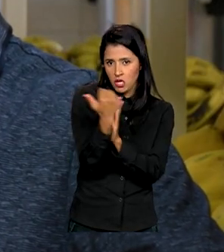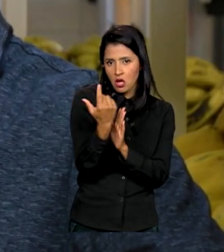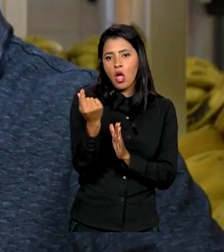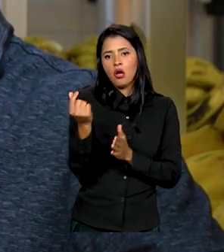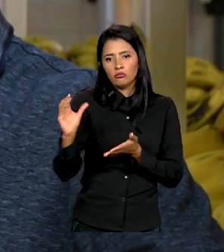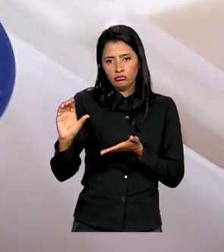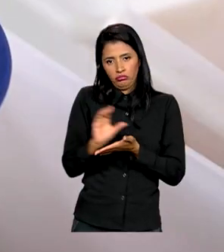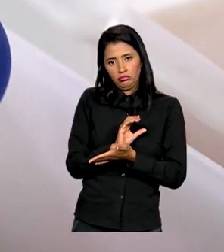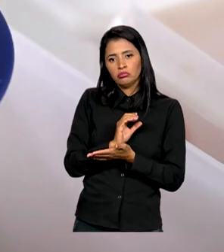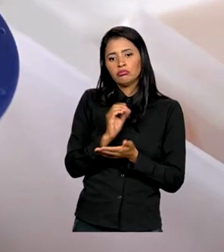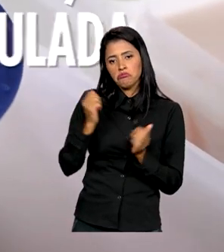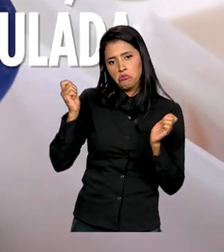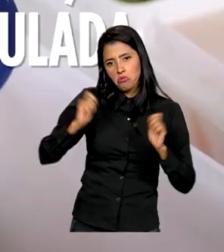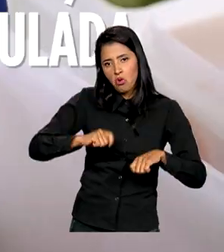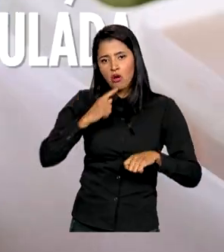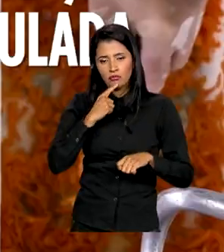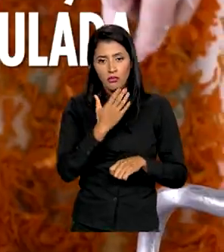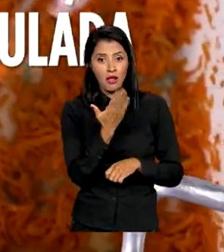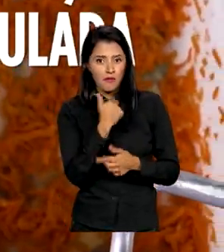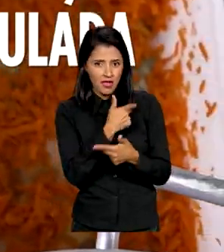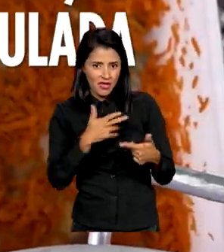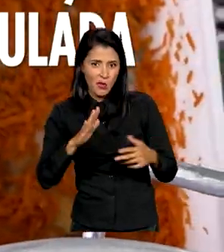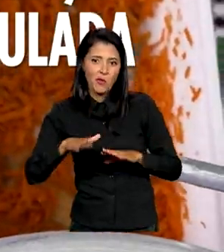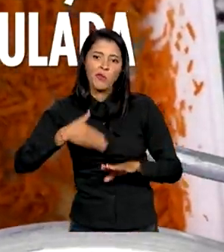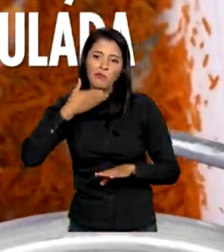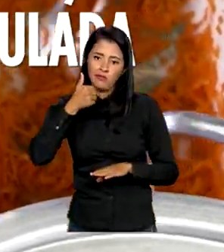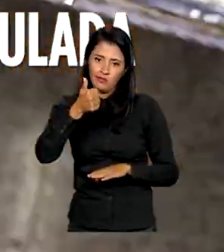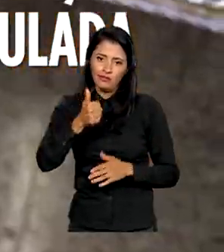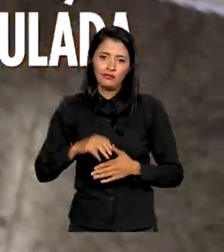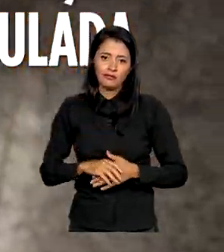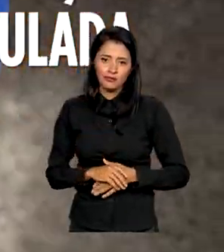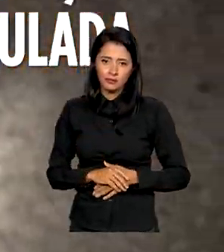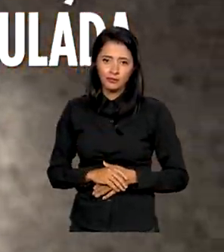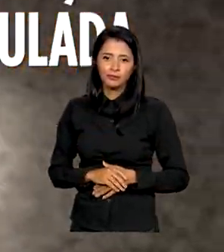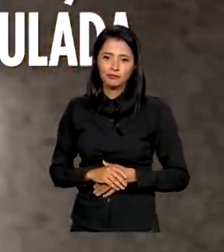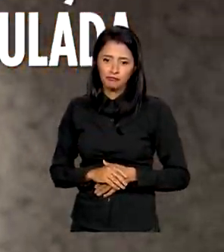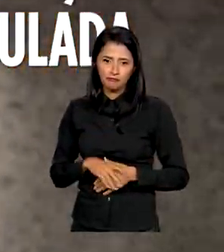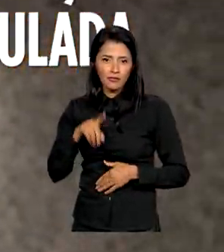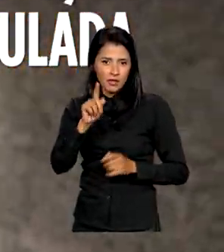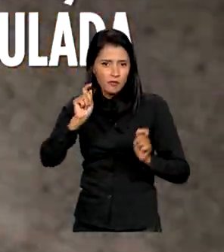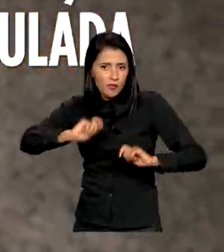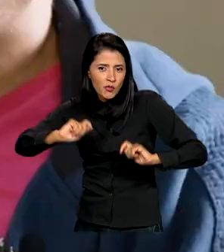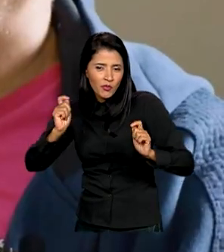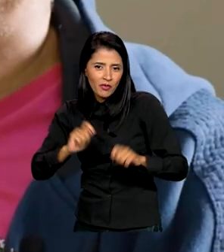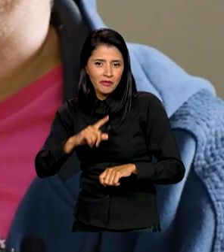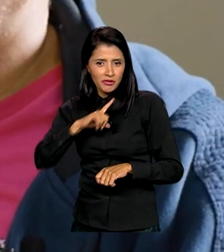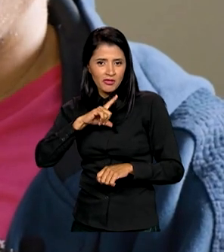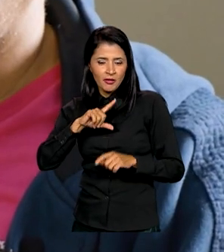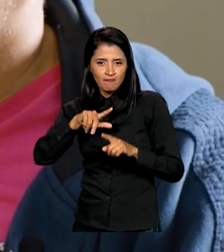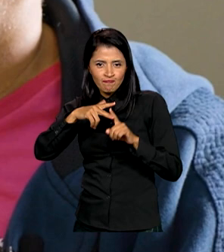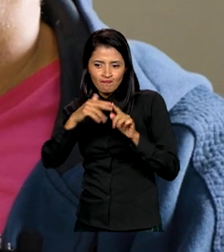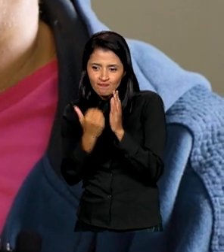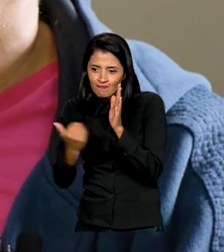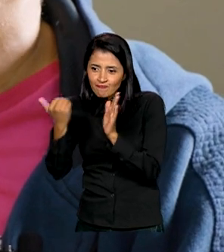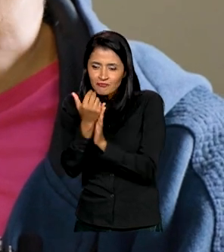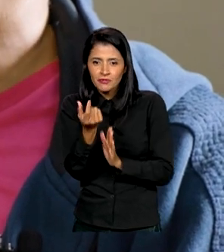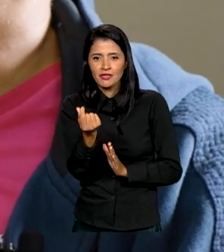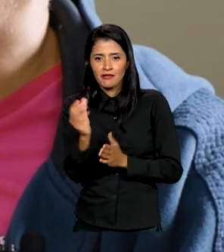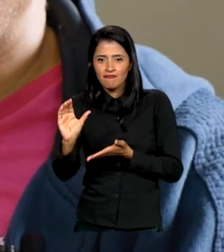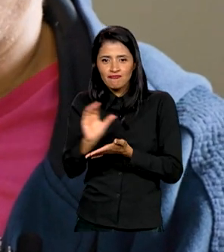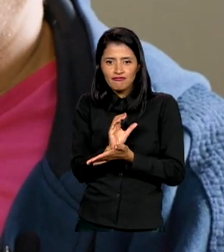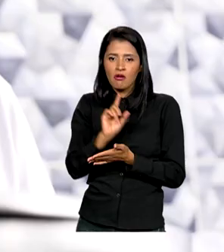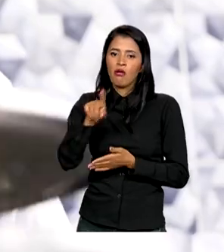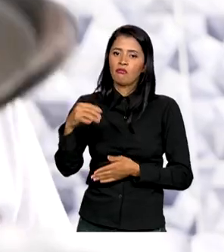com certeza, essa alimentação ela vai melhorar. Essa possibilidade de ter esse reajuste é